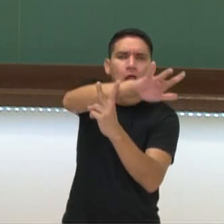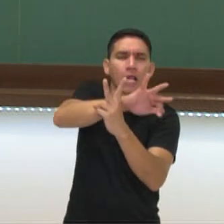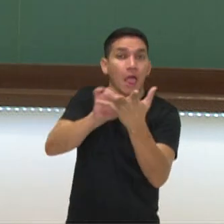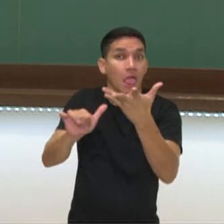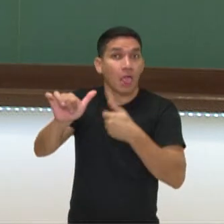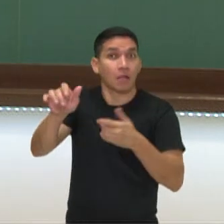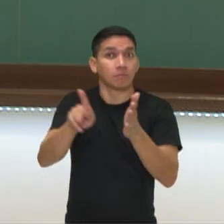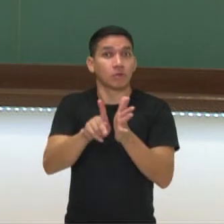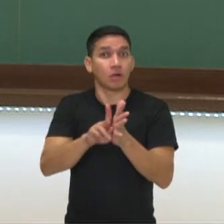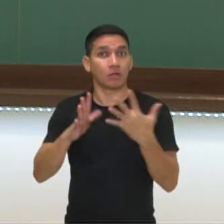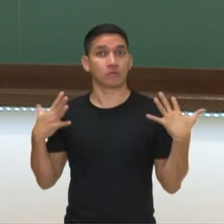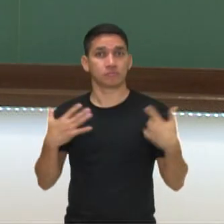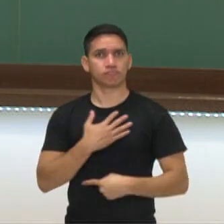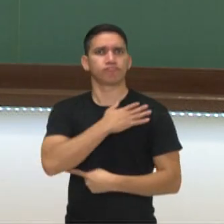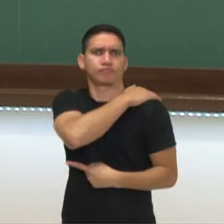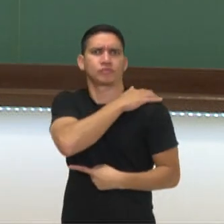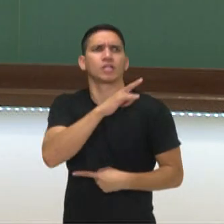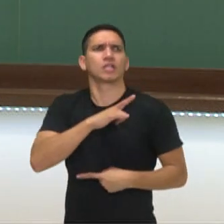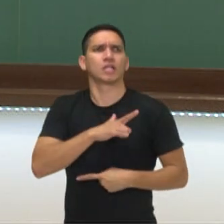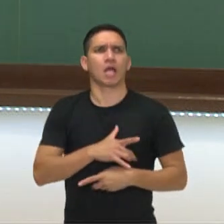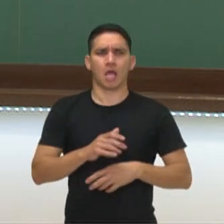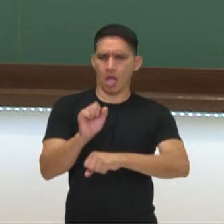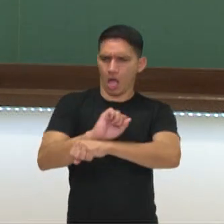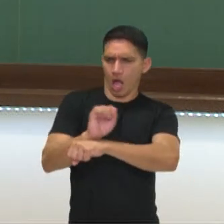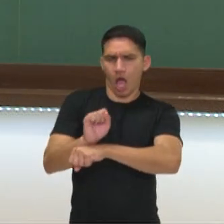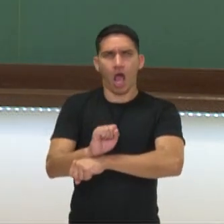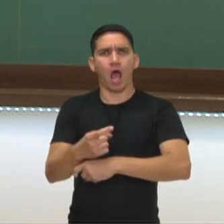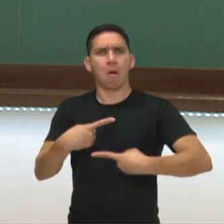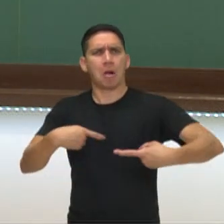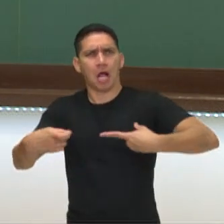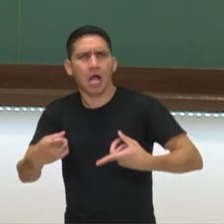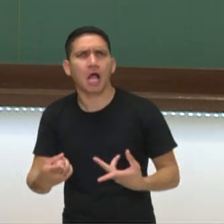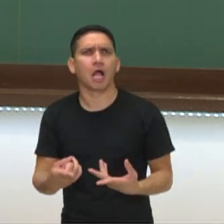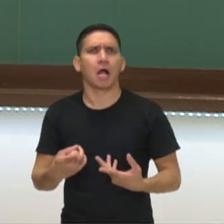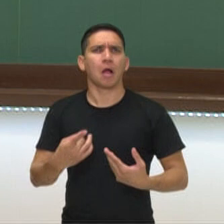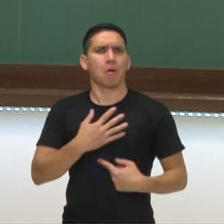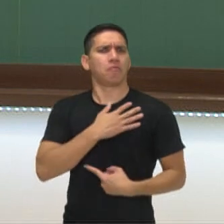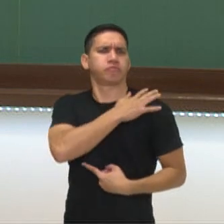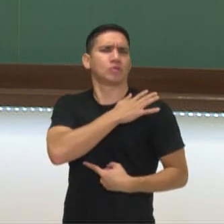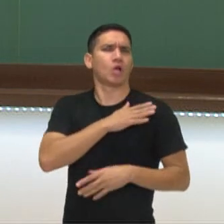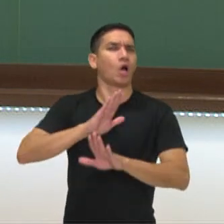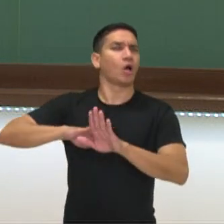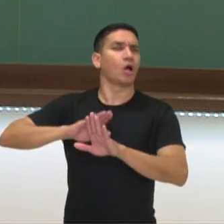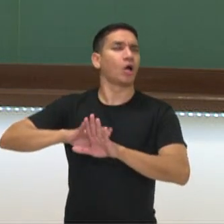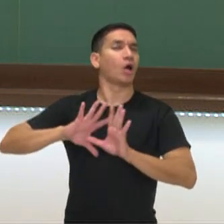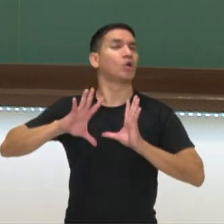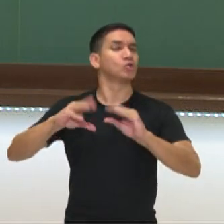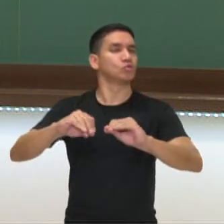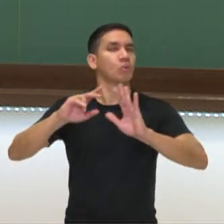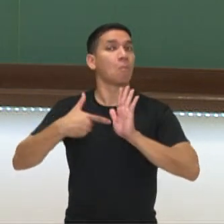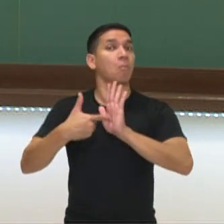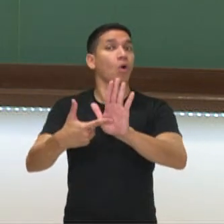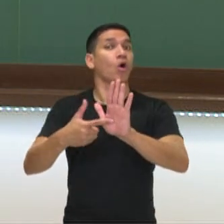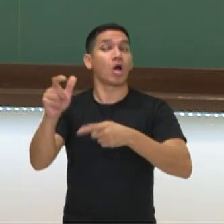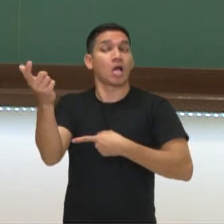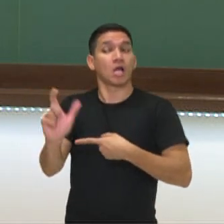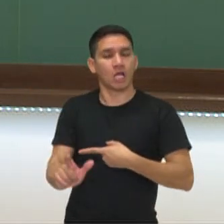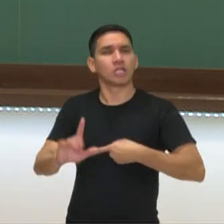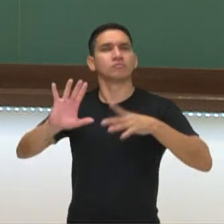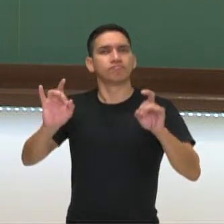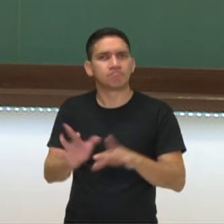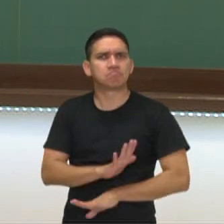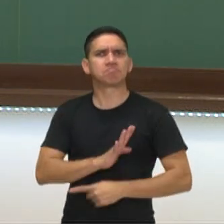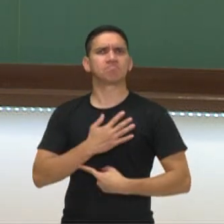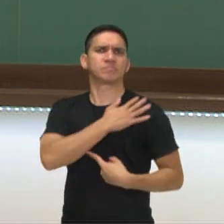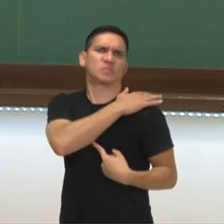elementos militares, carros de guerra, soldados. Reparou que a construção toda é feita para mostrar uma Itália